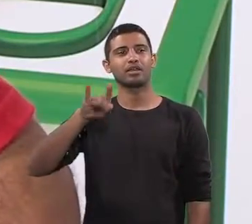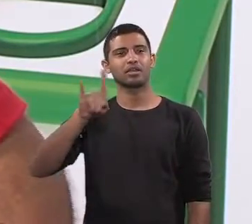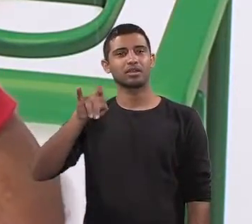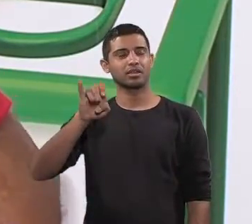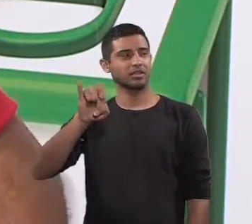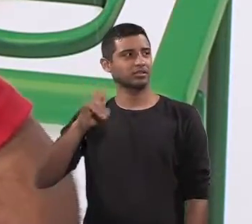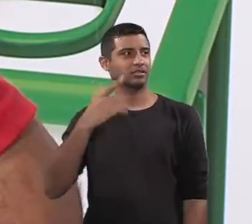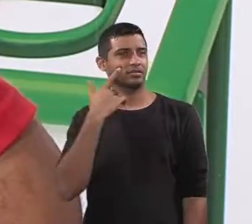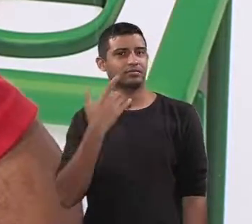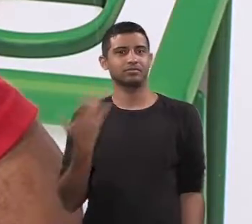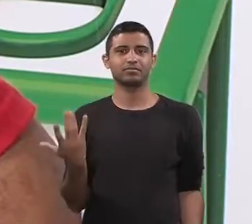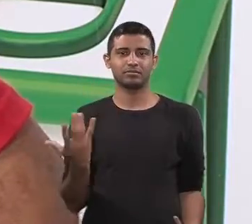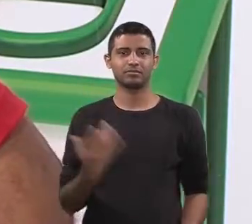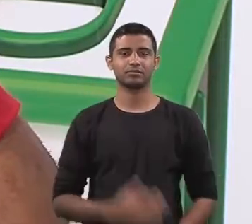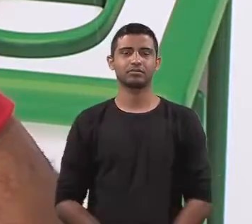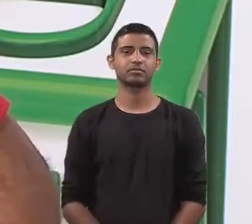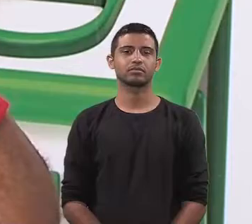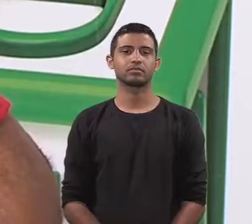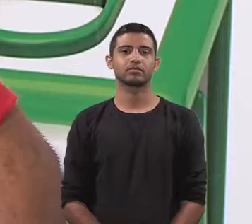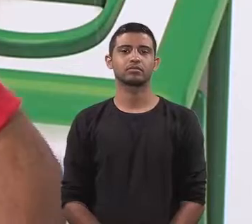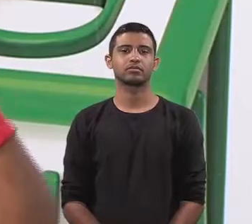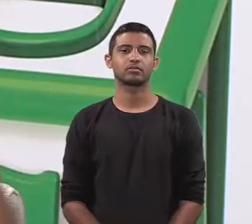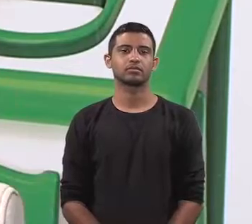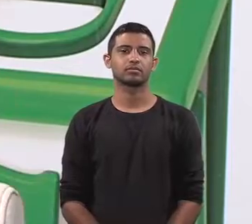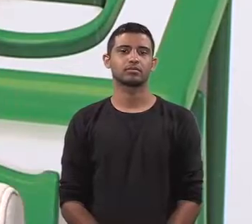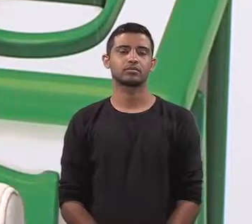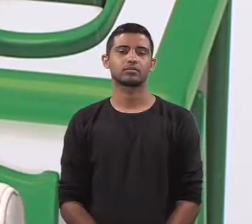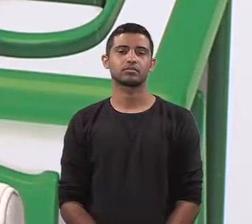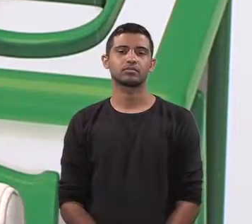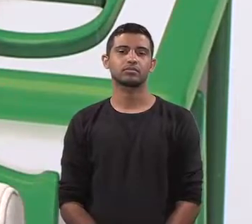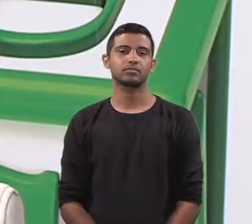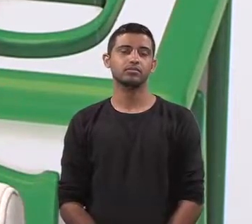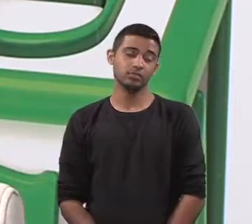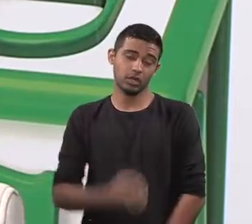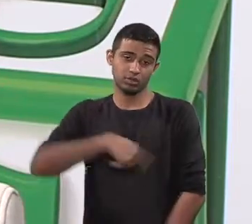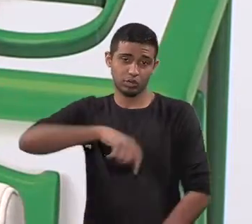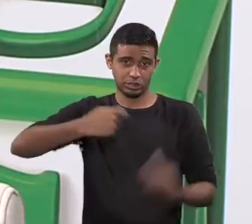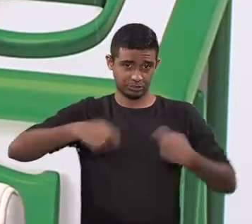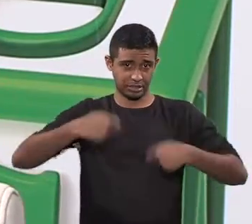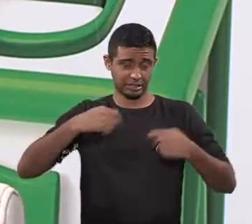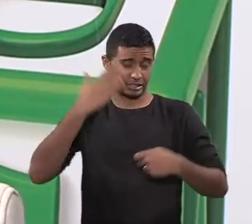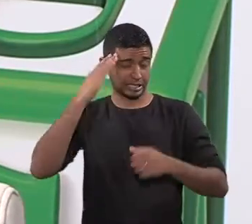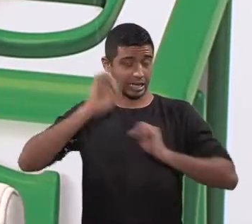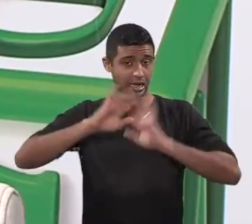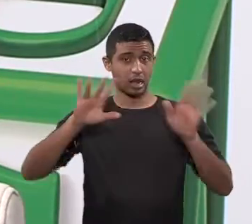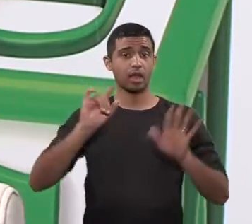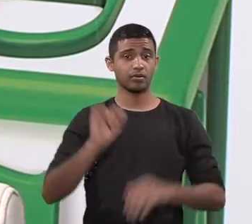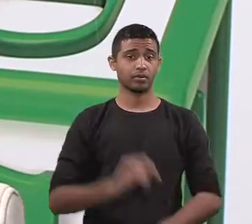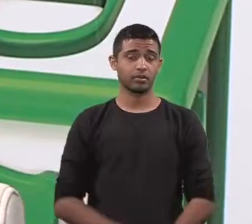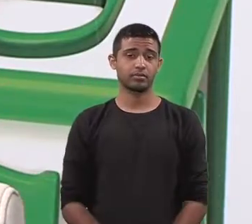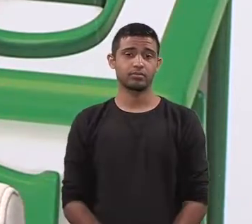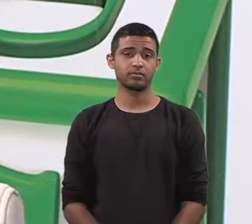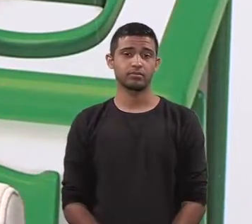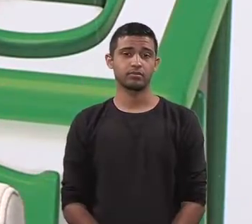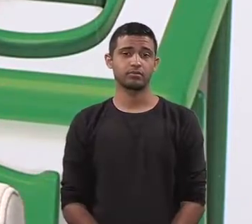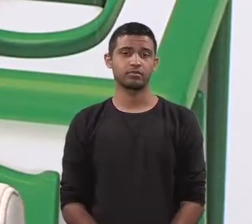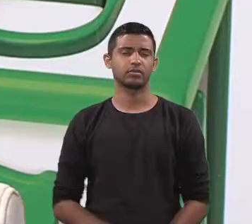educação física, e eu gosto sempre de atrelar, porque eu acho que nós precisamos entender que a hora que nós